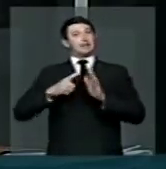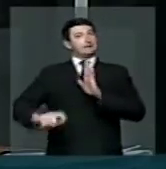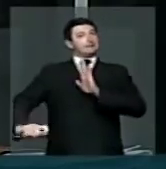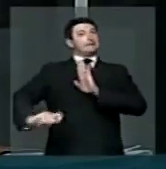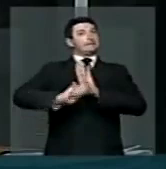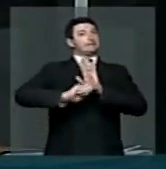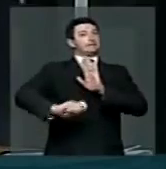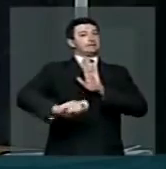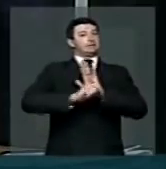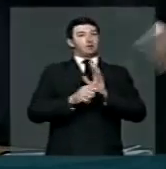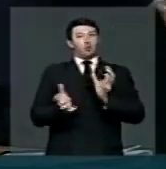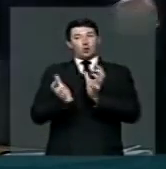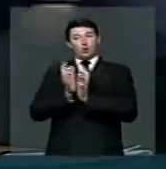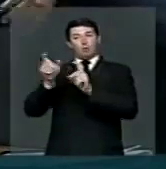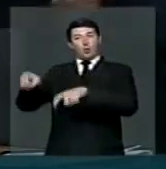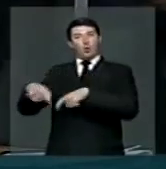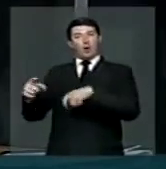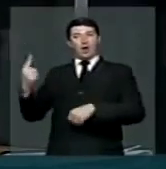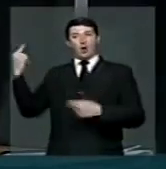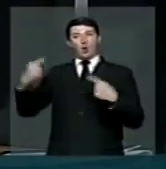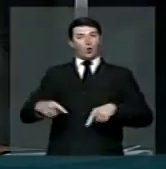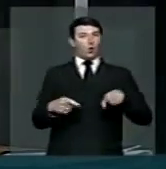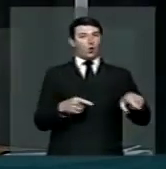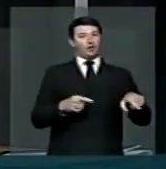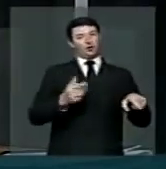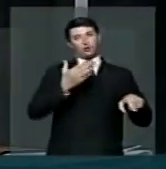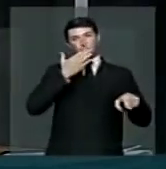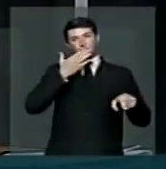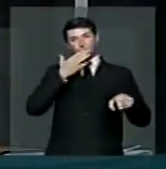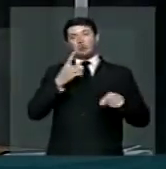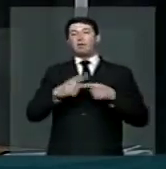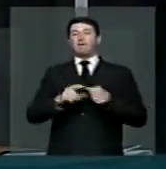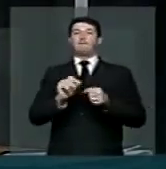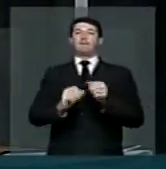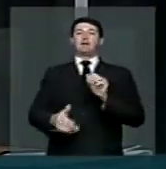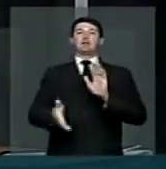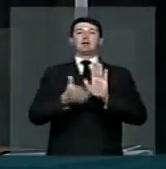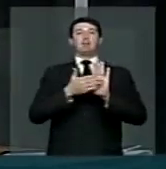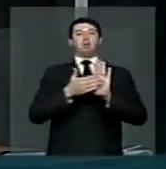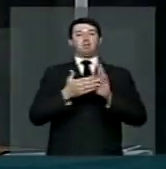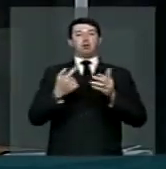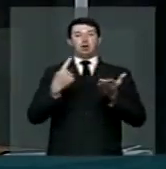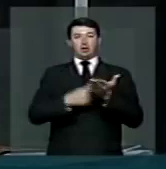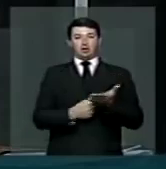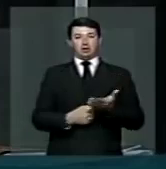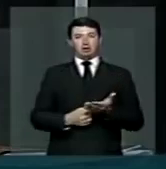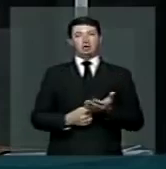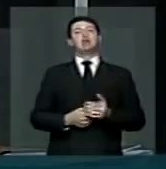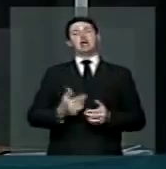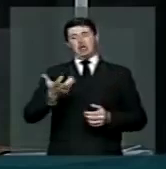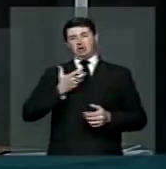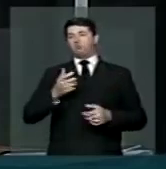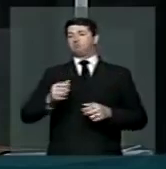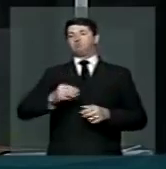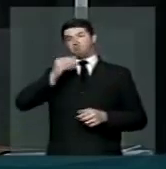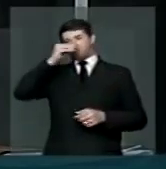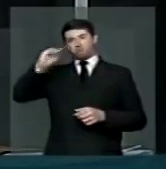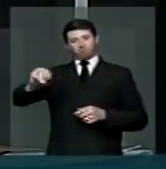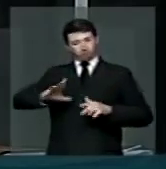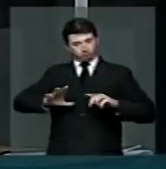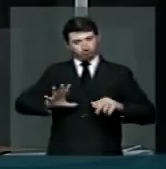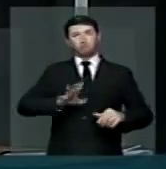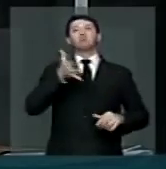pressão da bancada ruralista quando propôs o acordo determinado a cumpri-lo. A